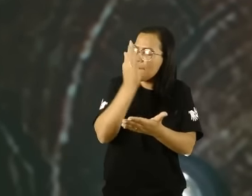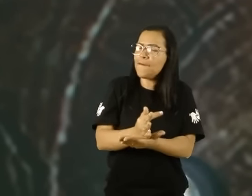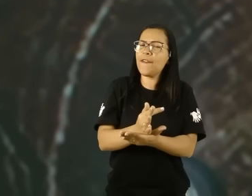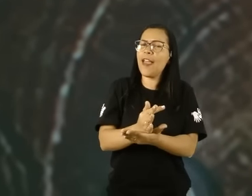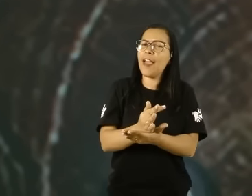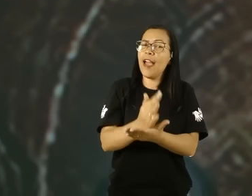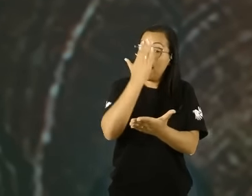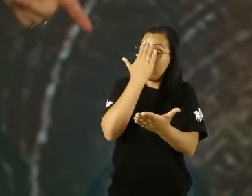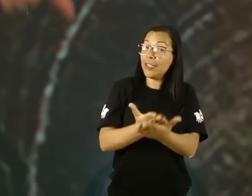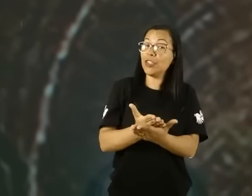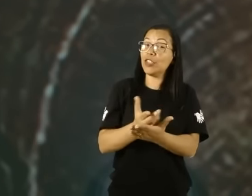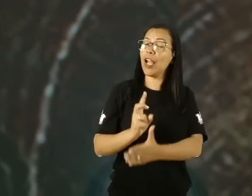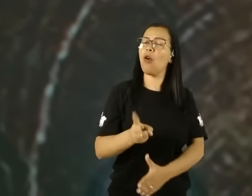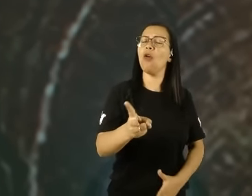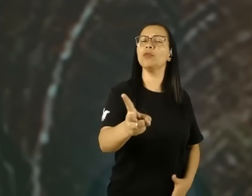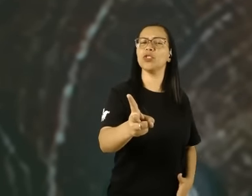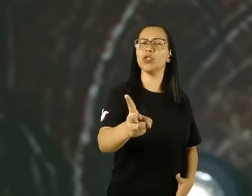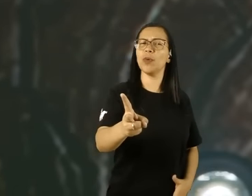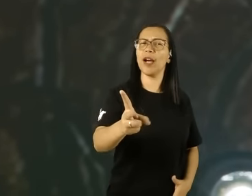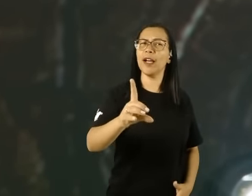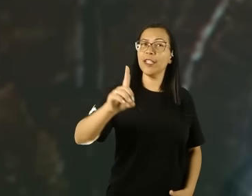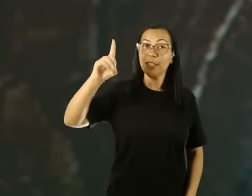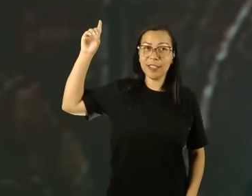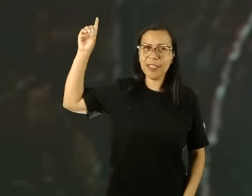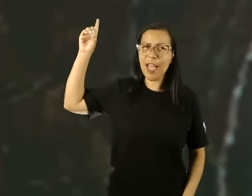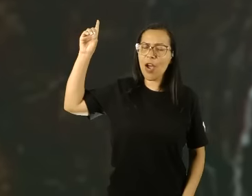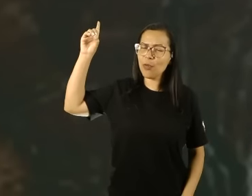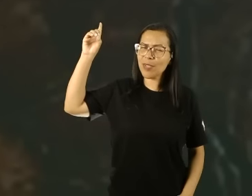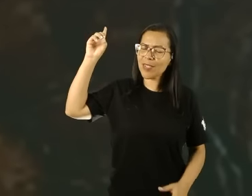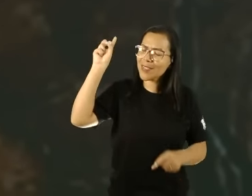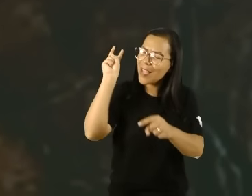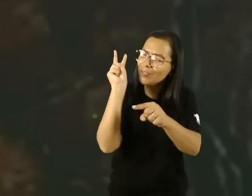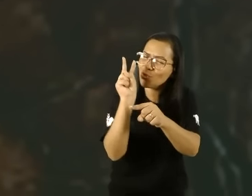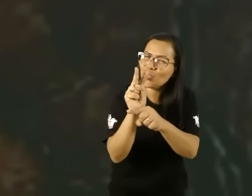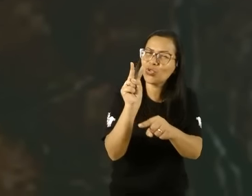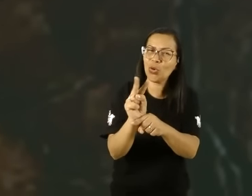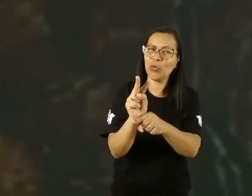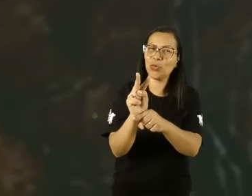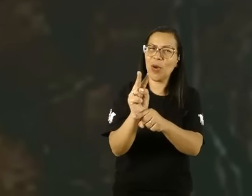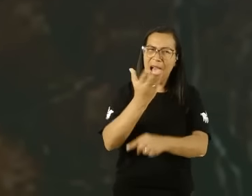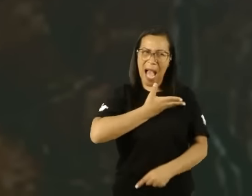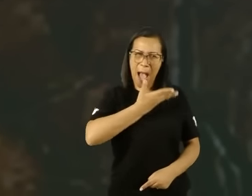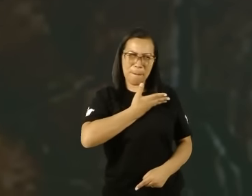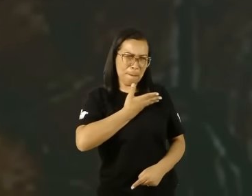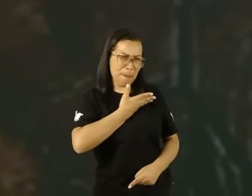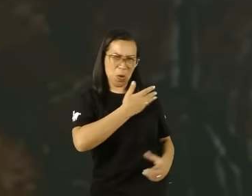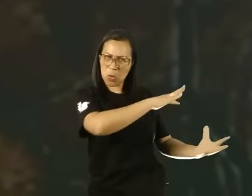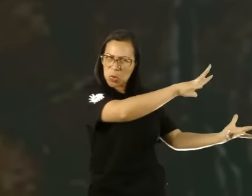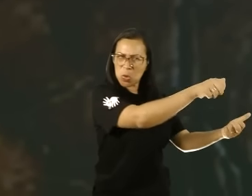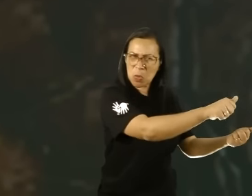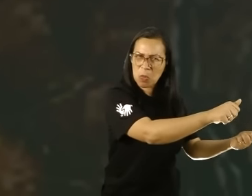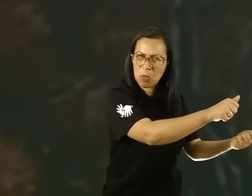para ver gente, ouvir gente que não sabe o que Cristo gerou. Quer me ver? 5ª B-Power, 8 horas, domingo de